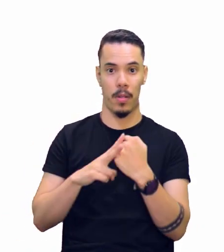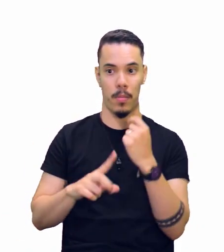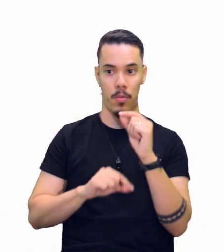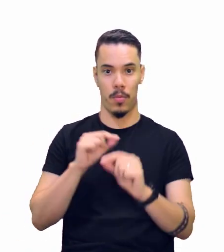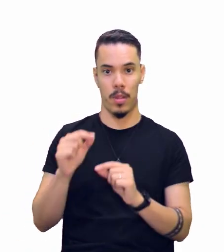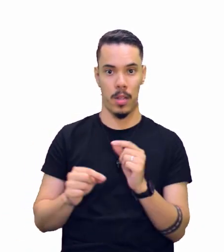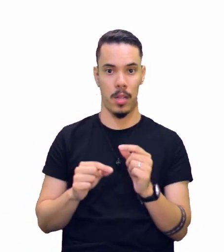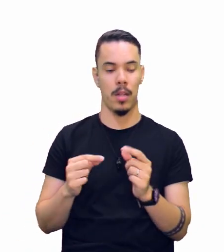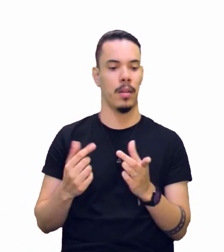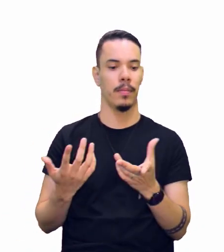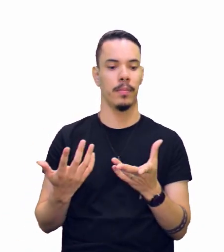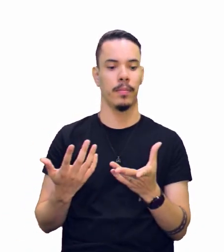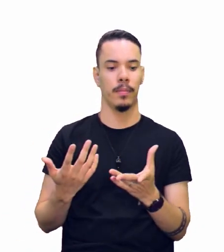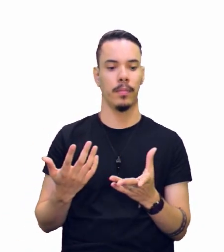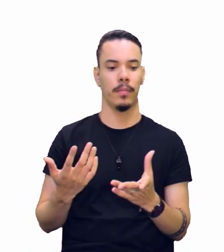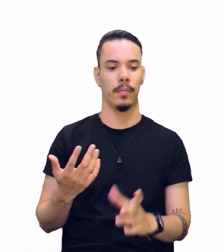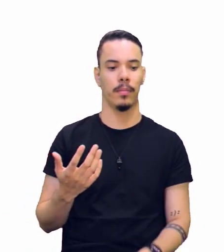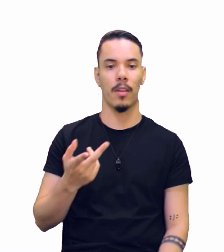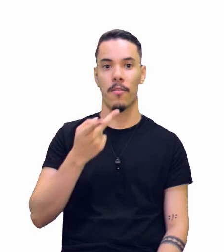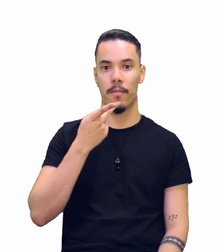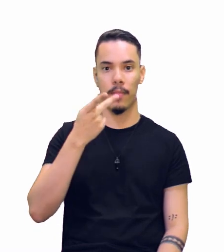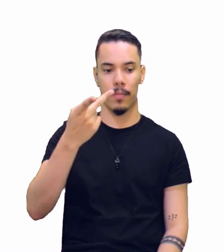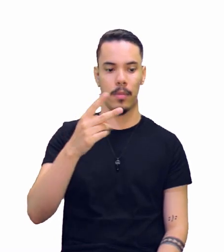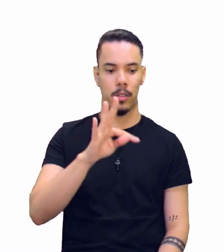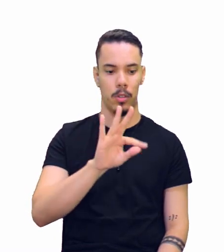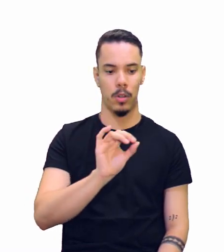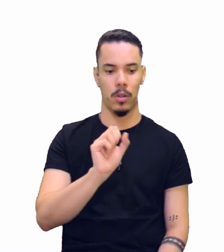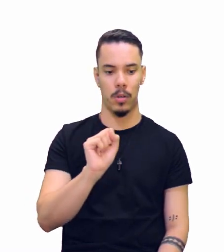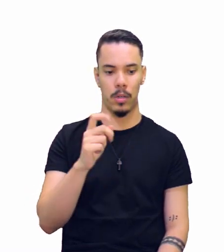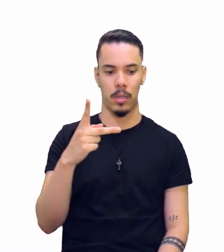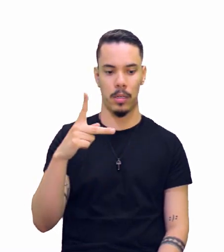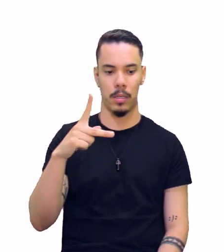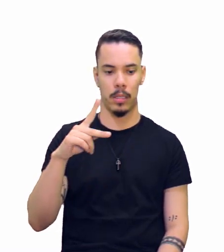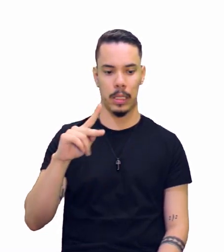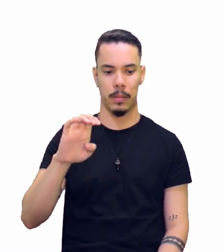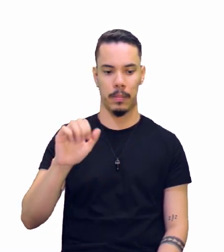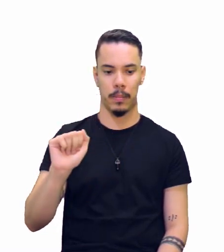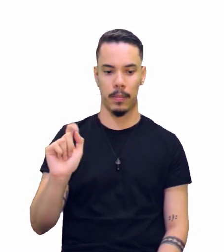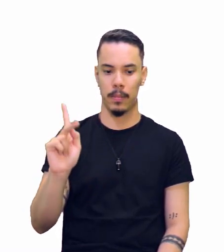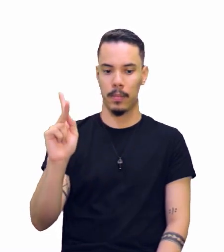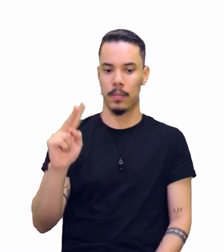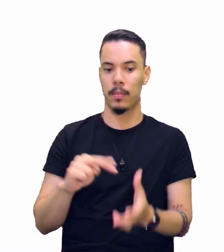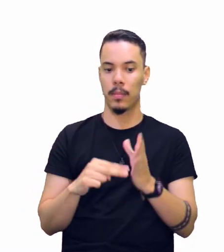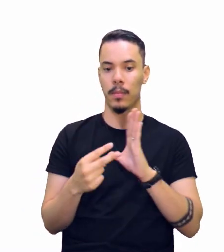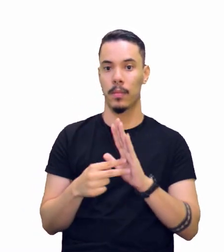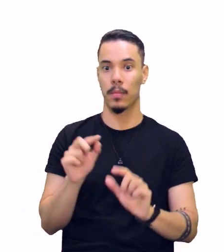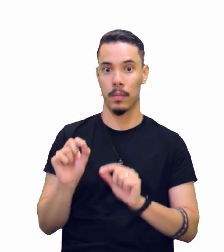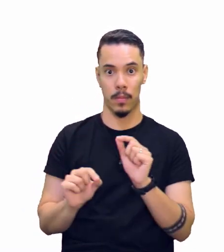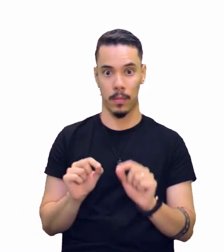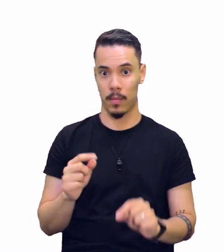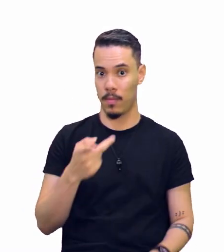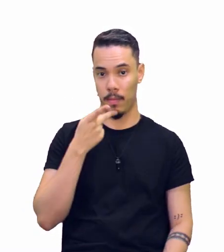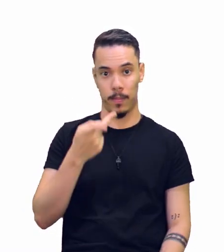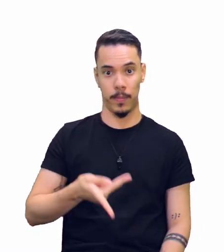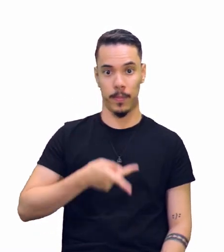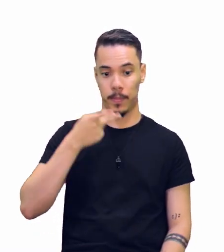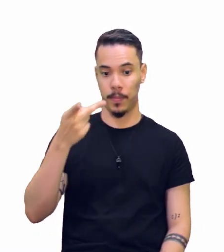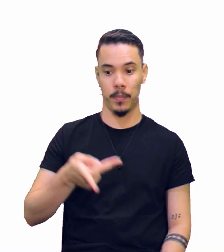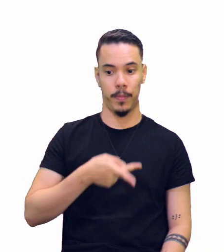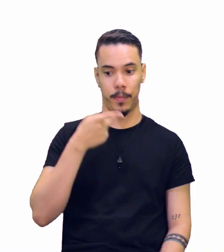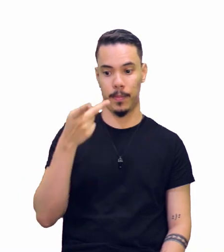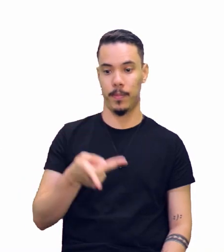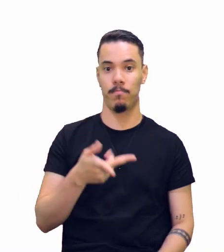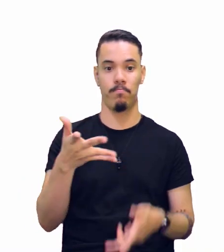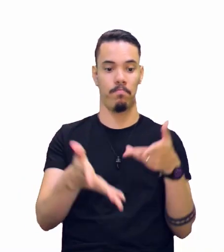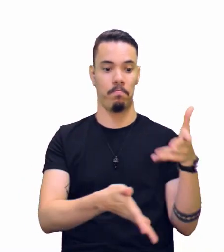do infinitivo, ou seja, speak é falar. Então, o que significa isso? Falar.